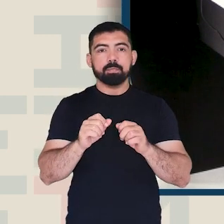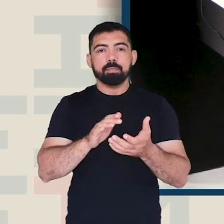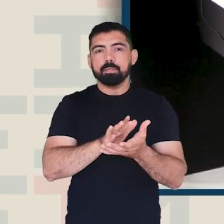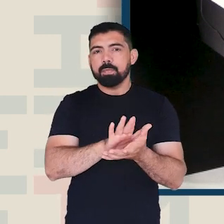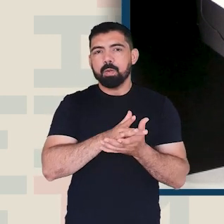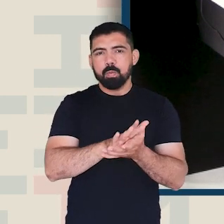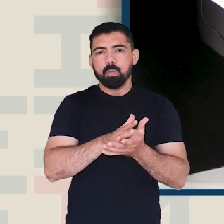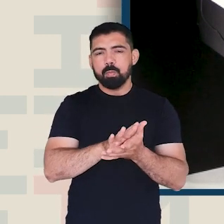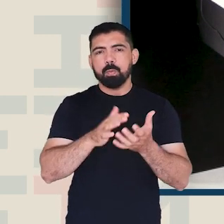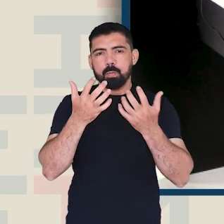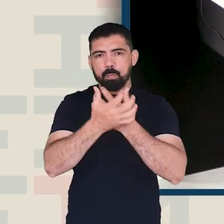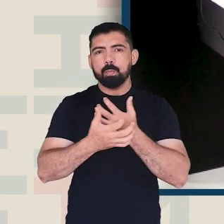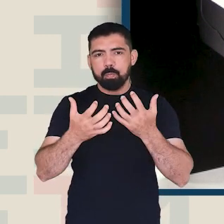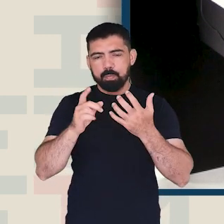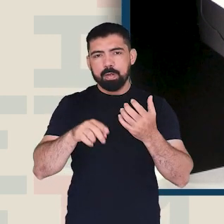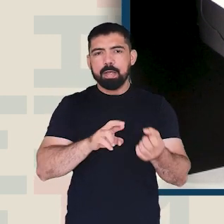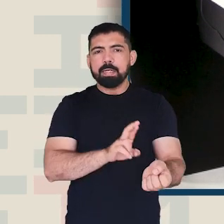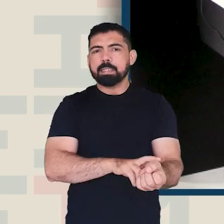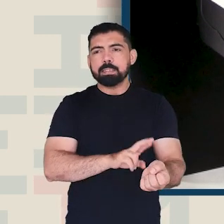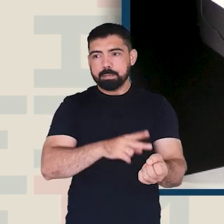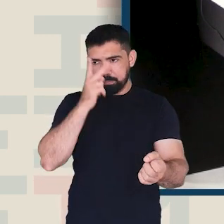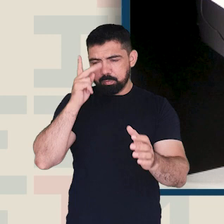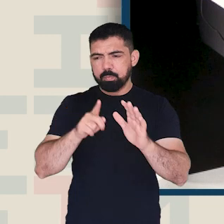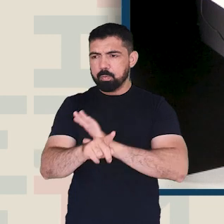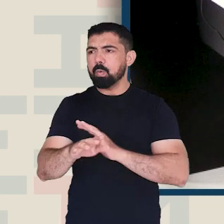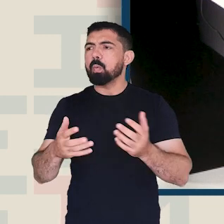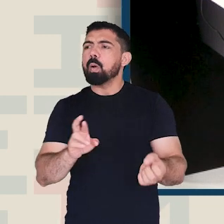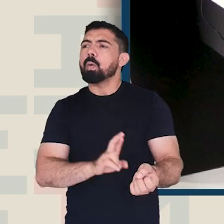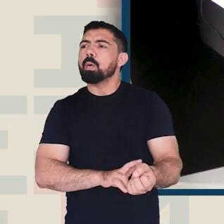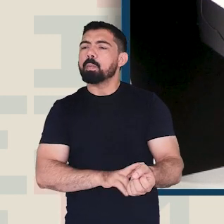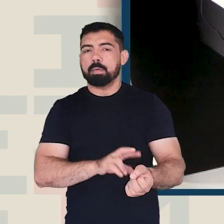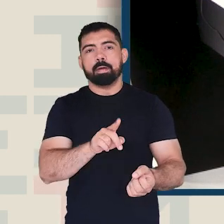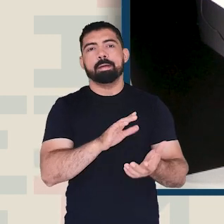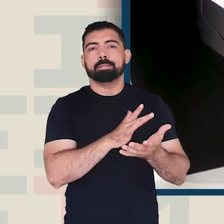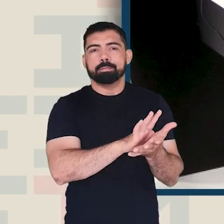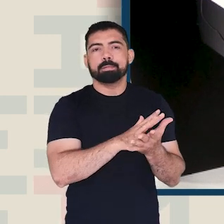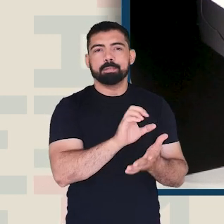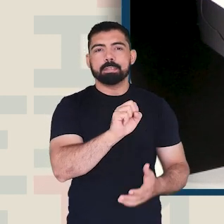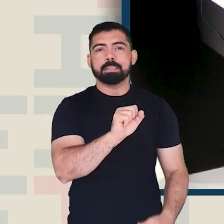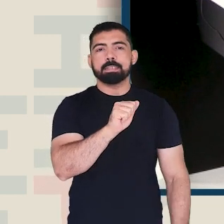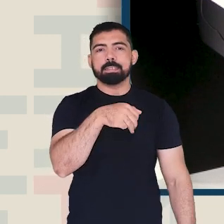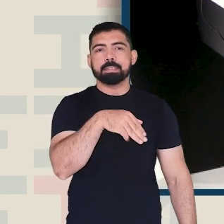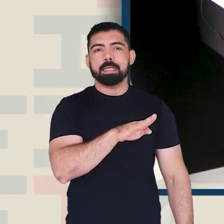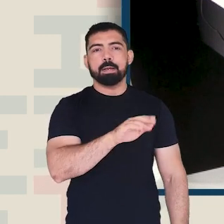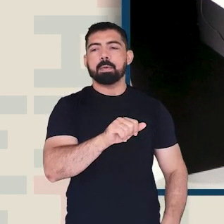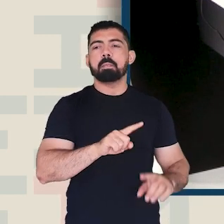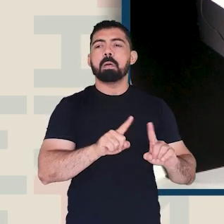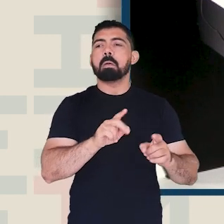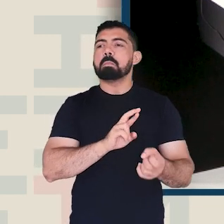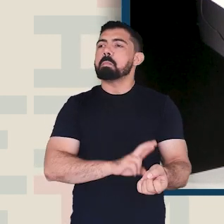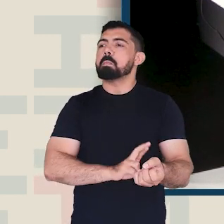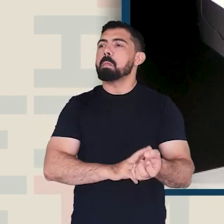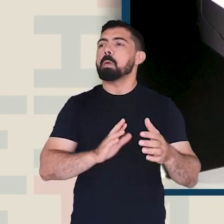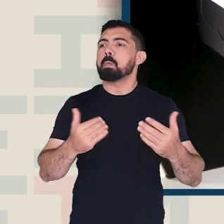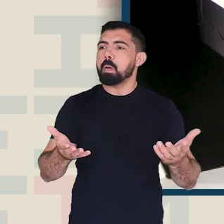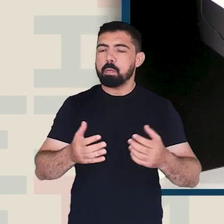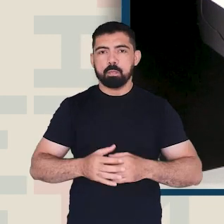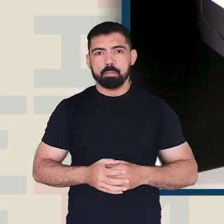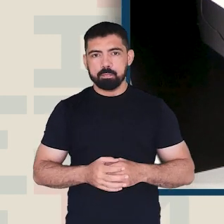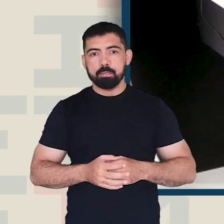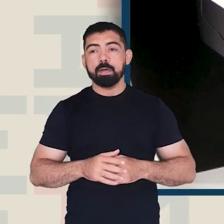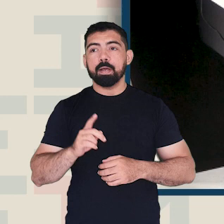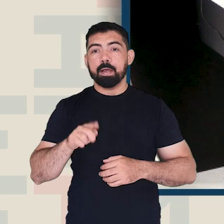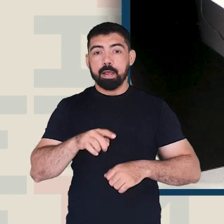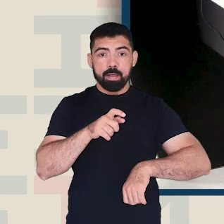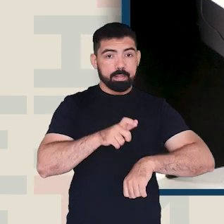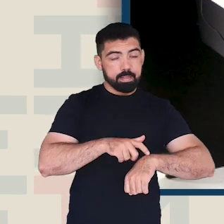normalmente a galera fala assim, qual é o ritmo da música? Ritmo da música. A galera fala assim, é o ritmo de samba. Tá, mas o que é ritmo? Ritmo são diferentes durações